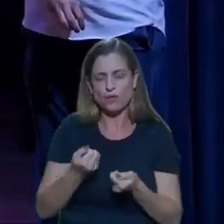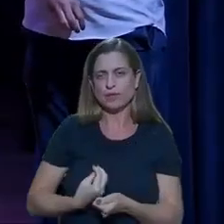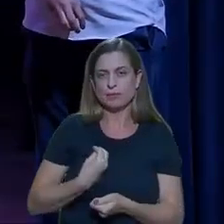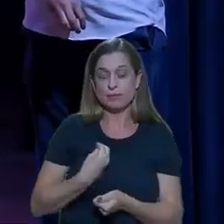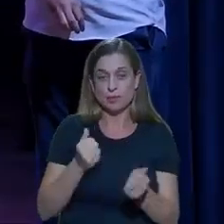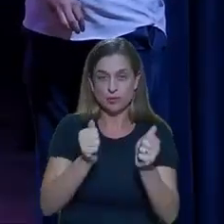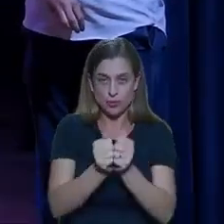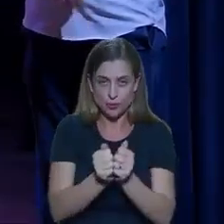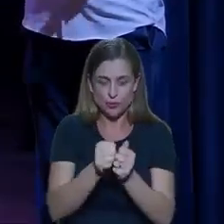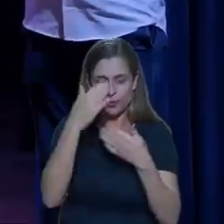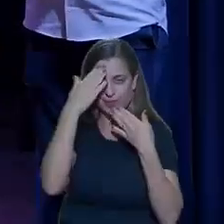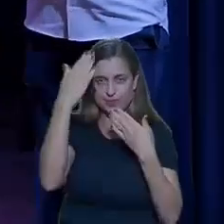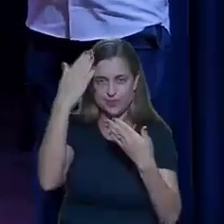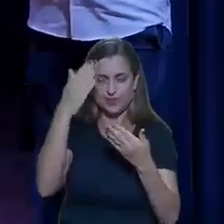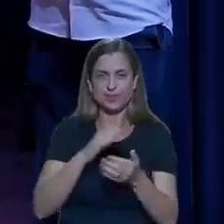participarem também. Obrigado.